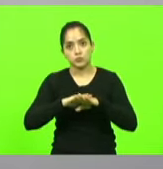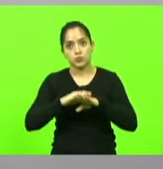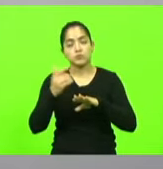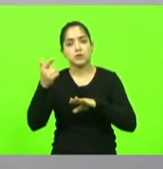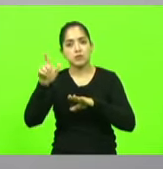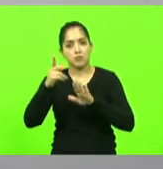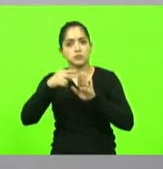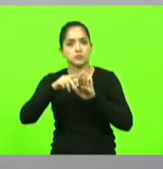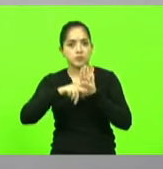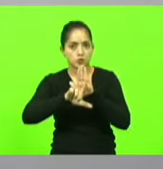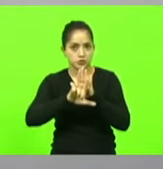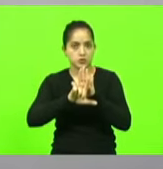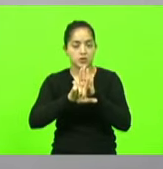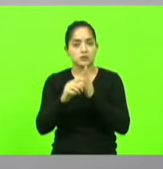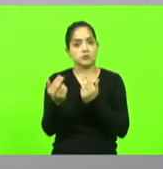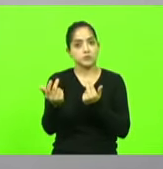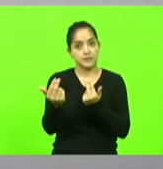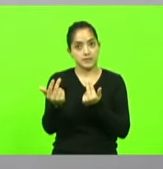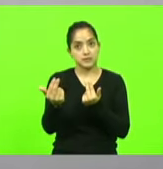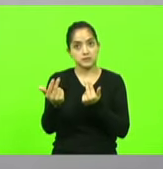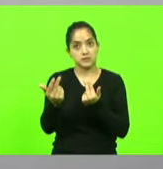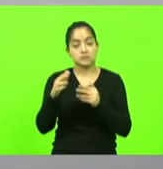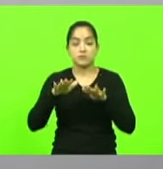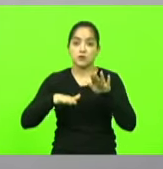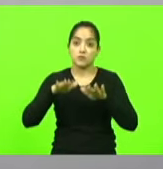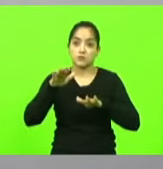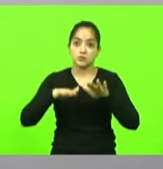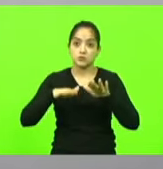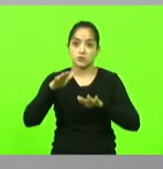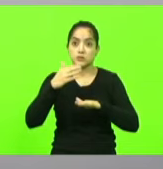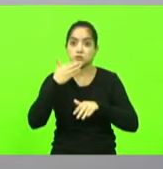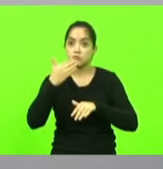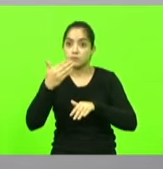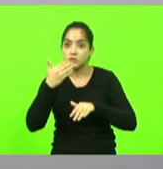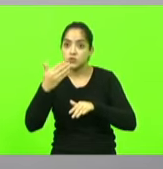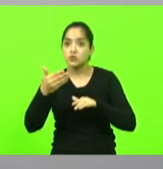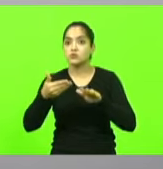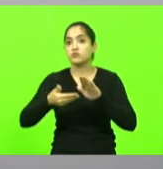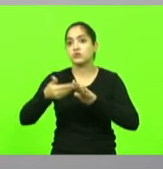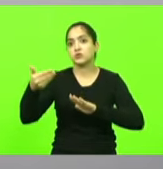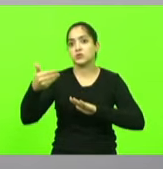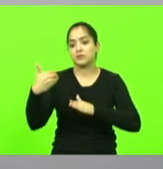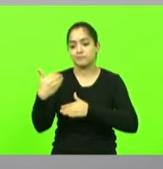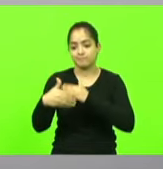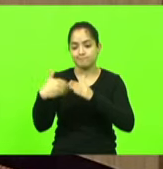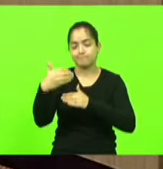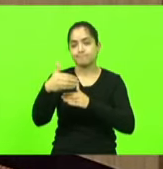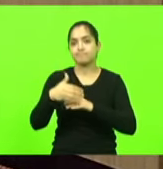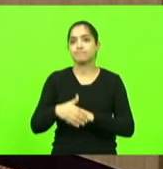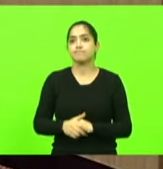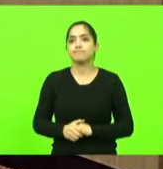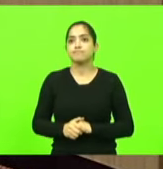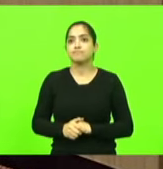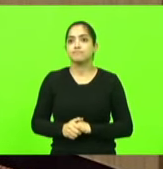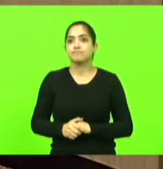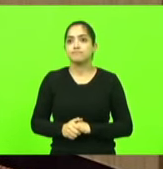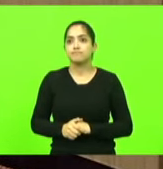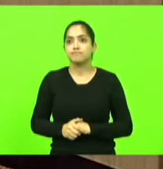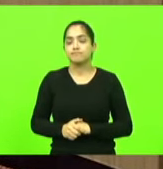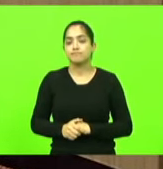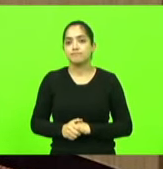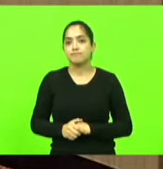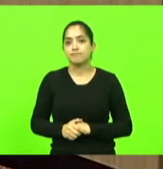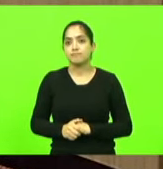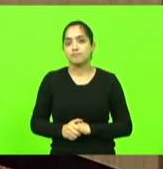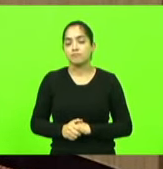projetos semelhantes a esses, talvez seja o caso, então, de um pedido de retirada de tramitação do projeto. Com a palavra,